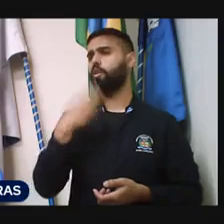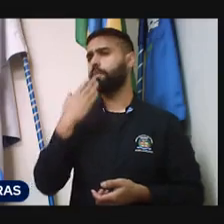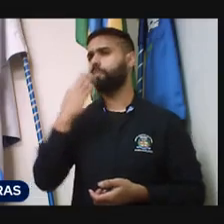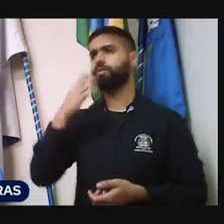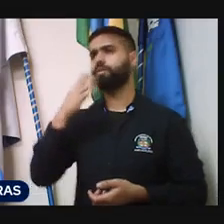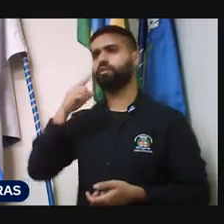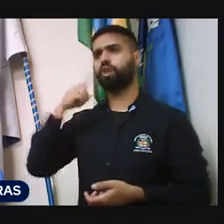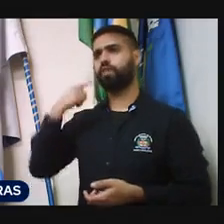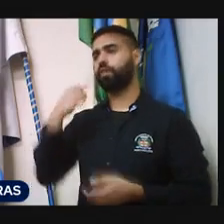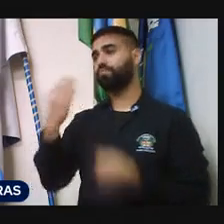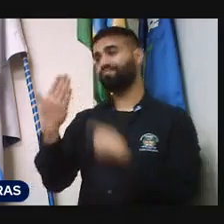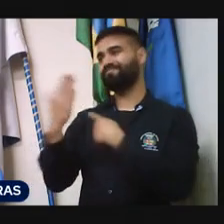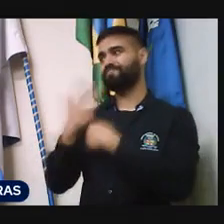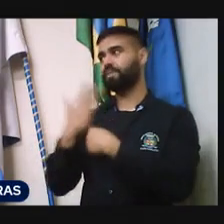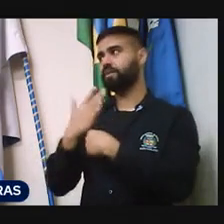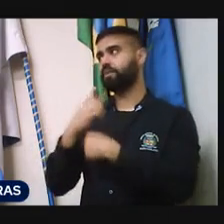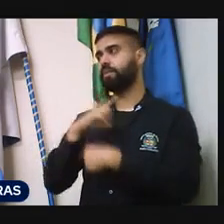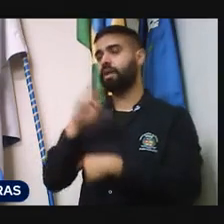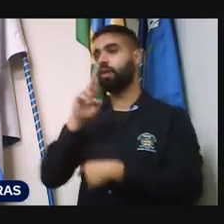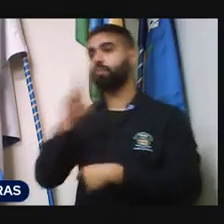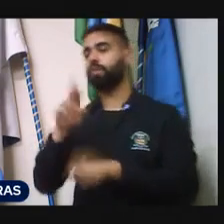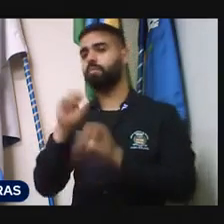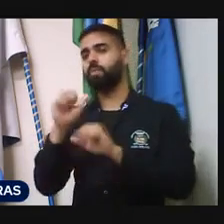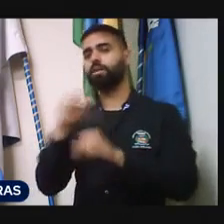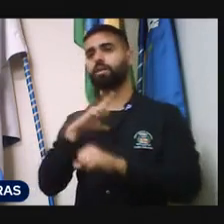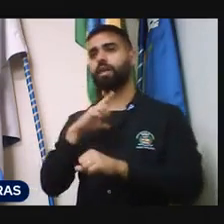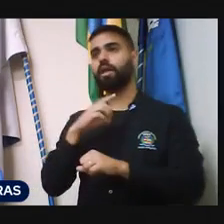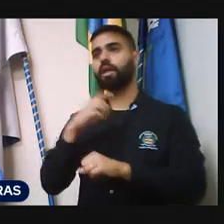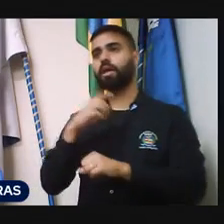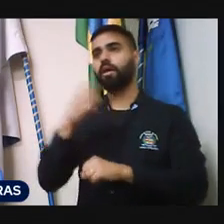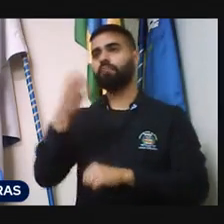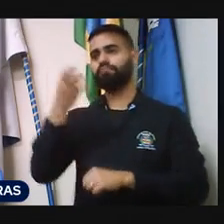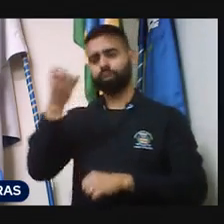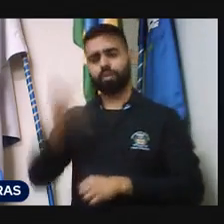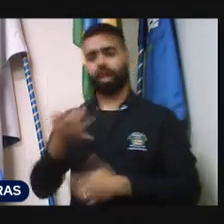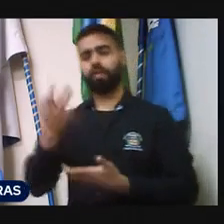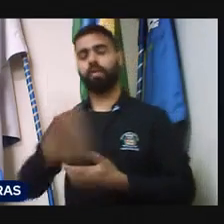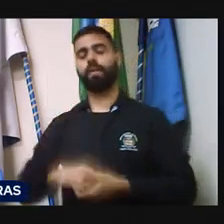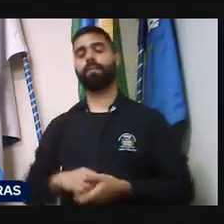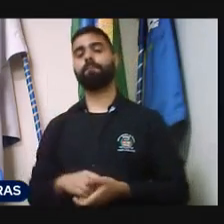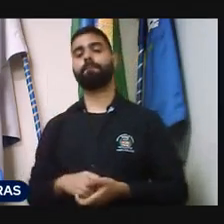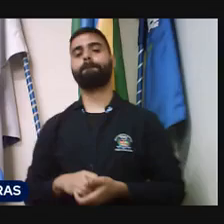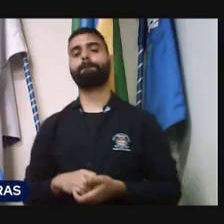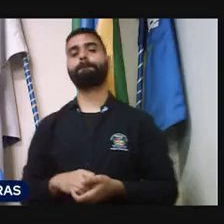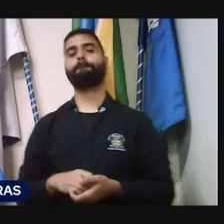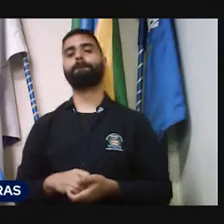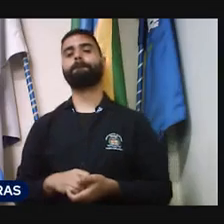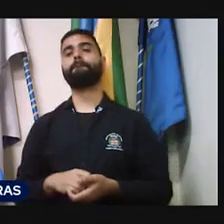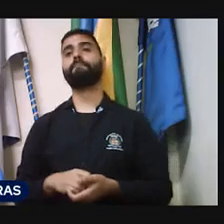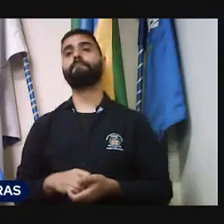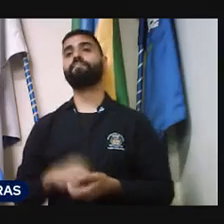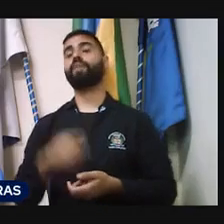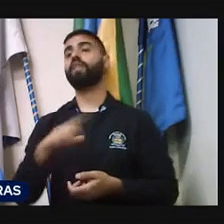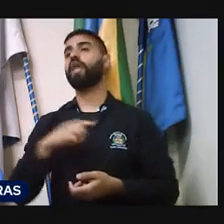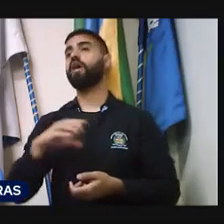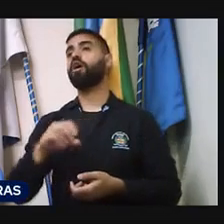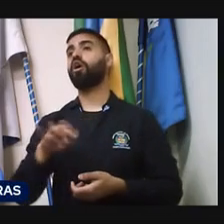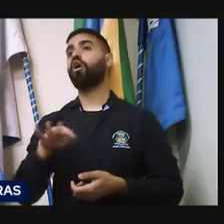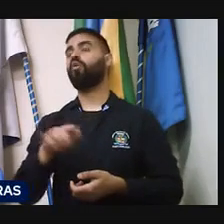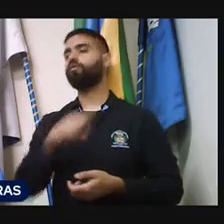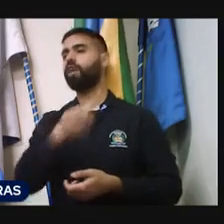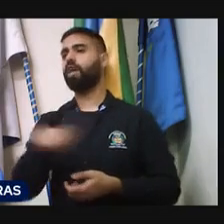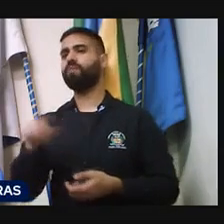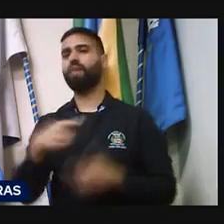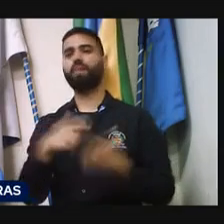advogados em auxiliam para que se pudesse me Deve parecer Então a gente tem aqui com as contas reprovadas em